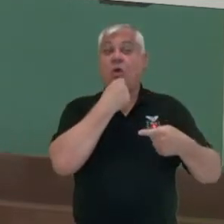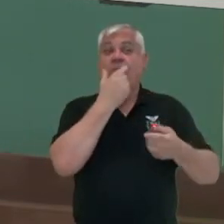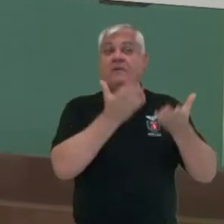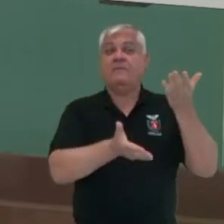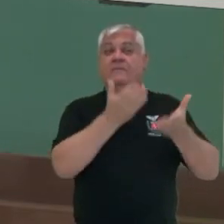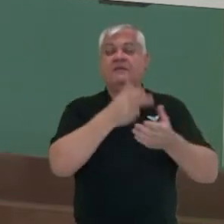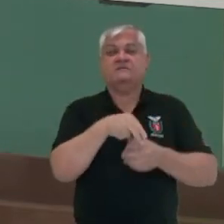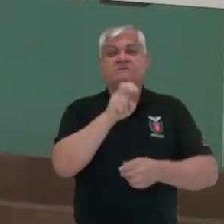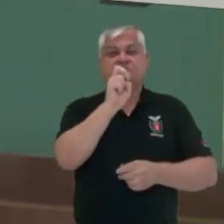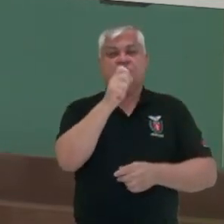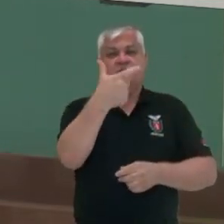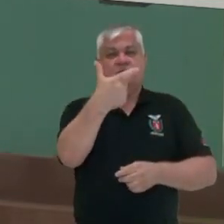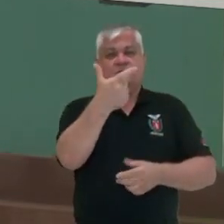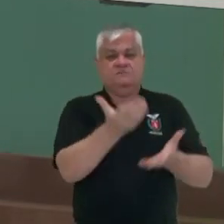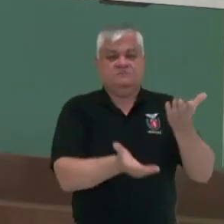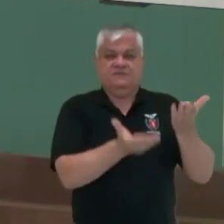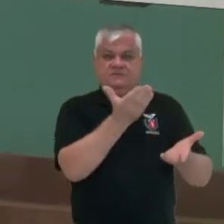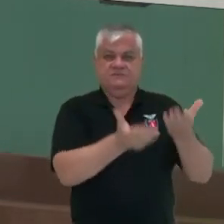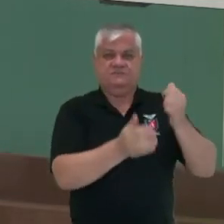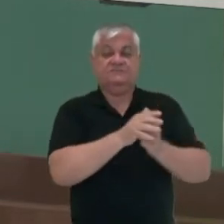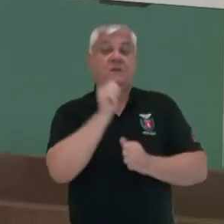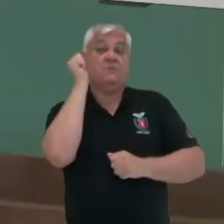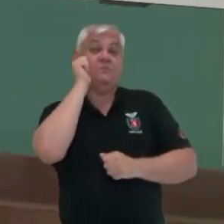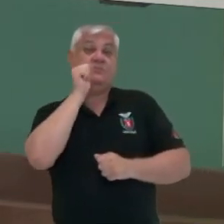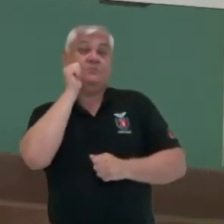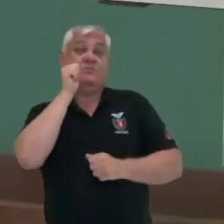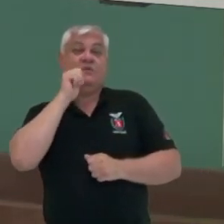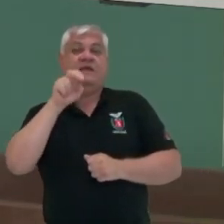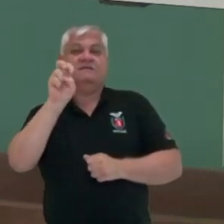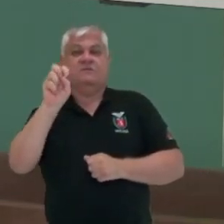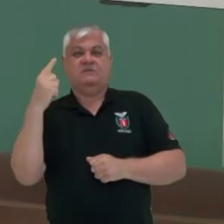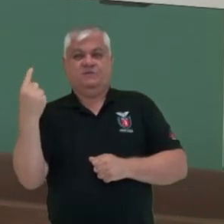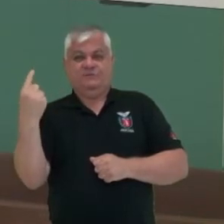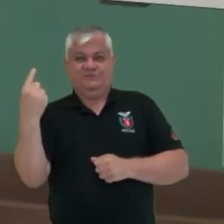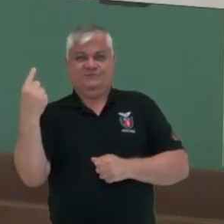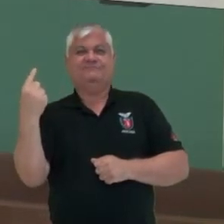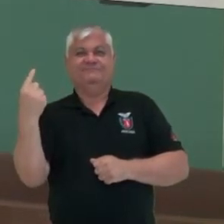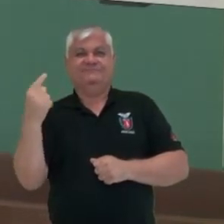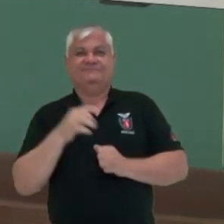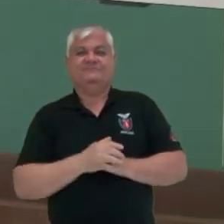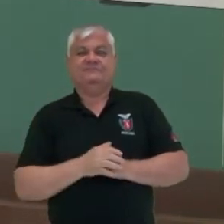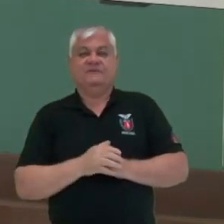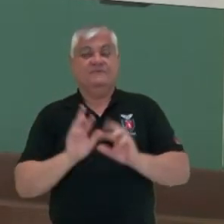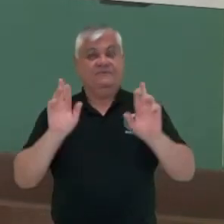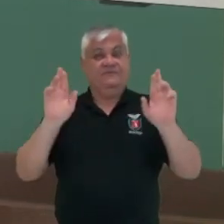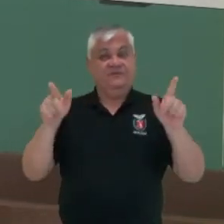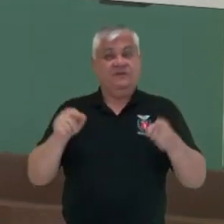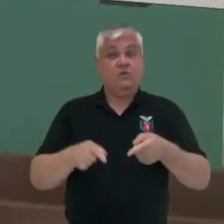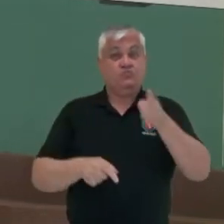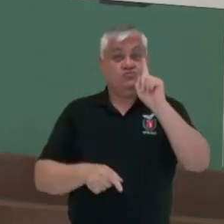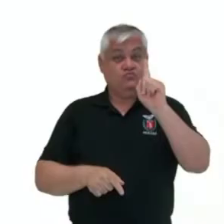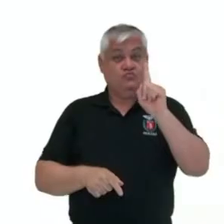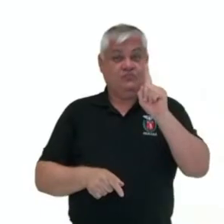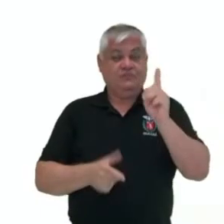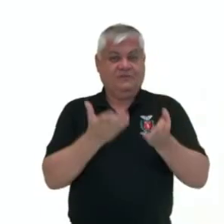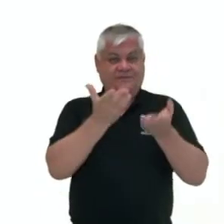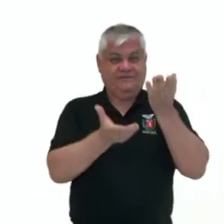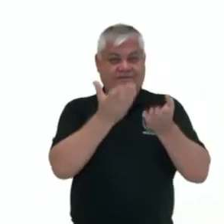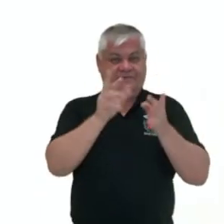até 52 quilos. No feminino, até 51 quilos. Então, já tem uma diferença de 1 quilo